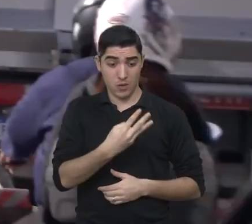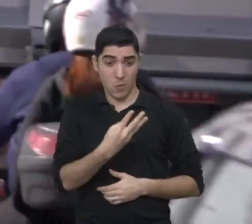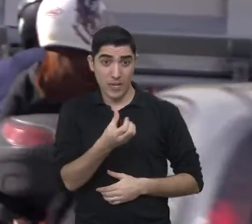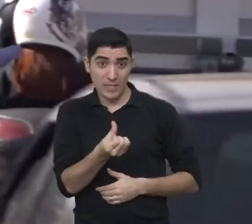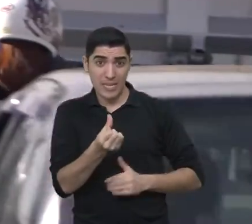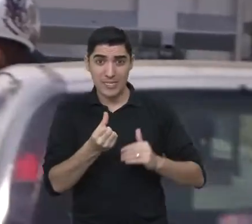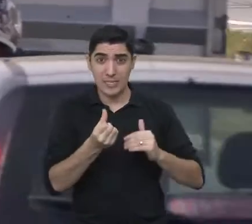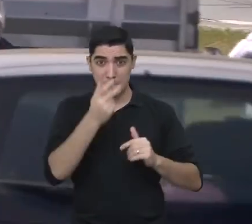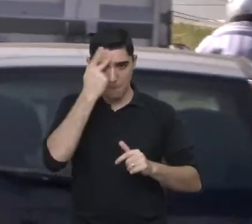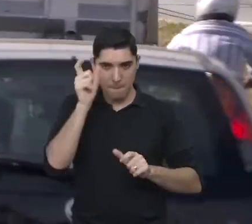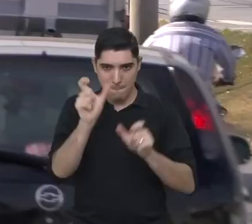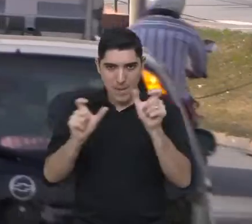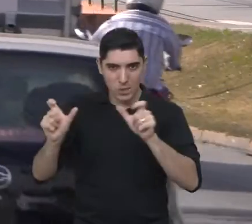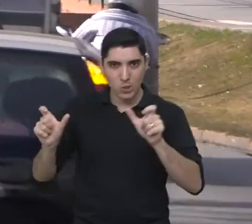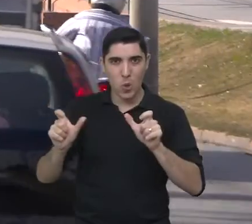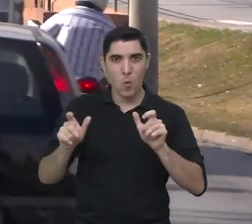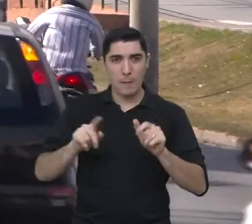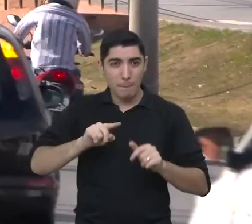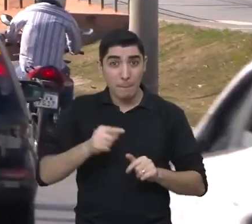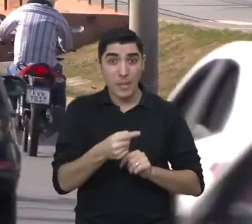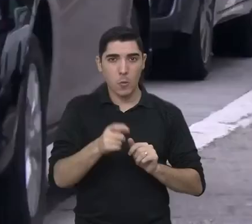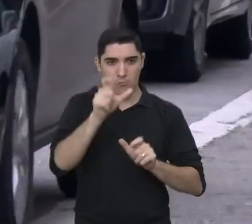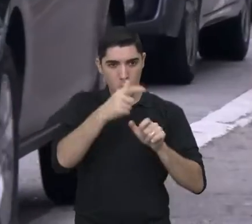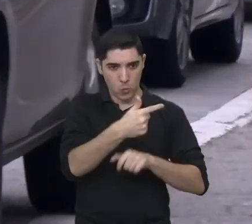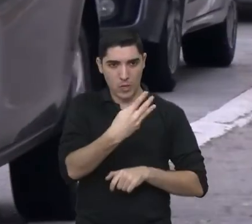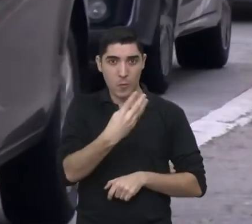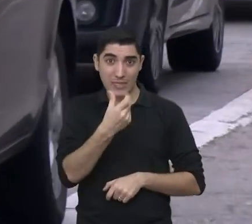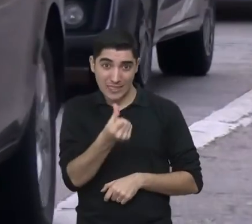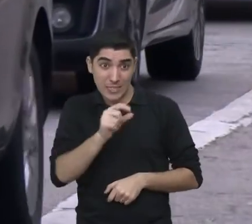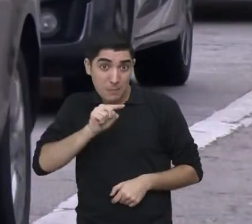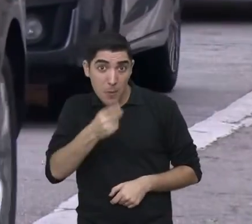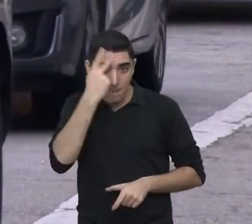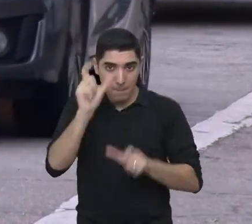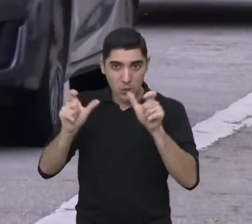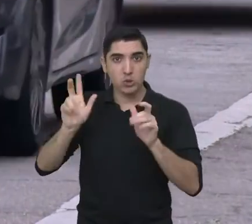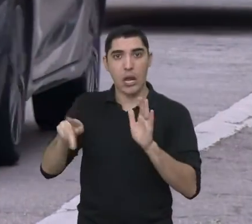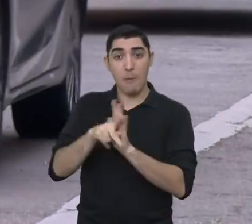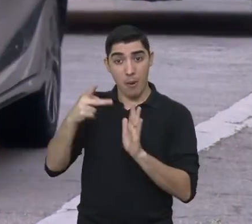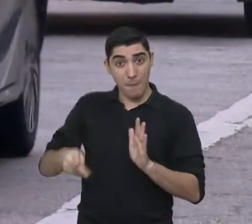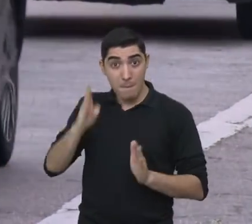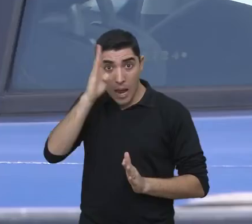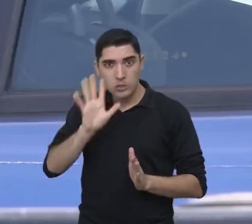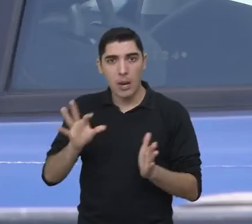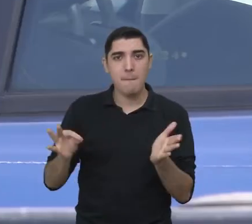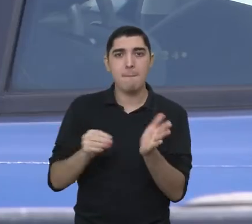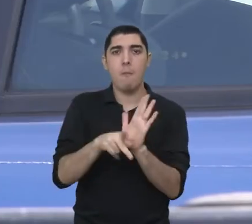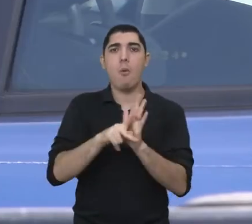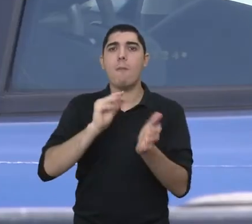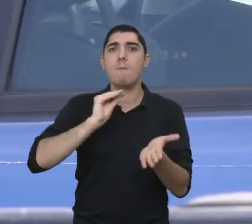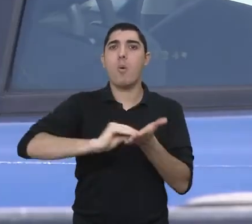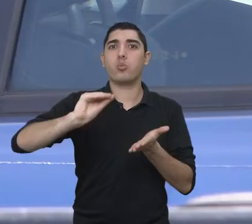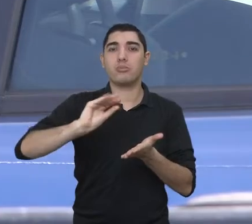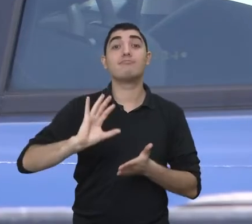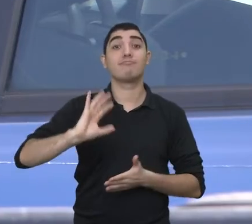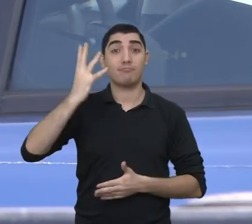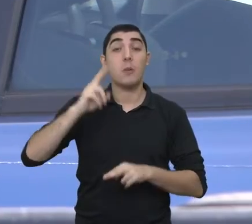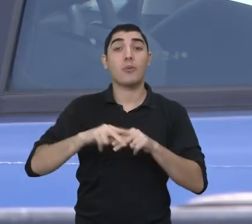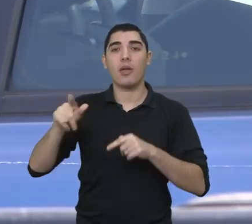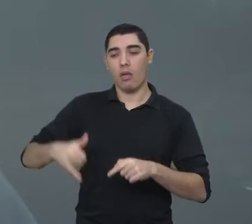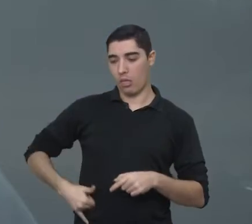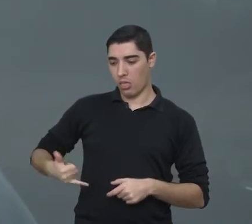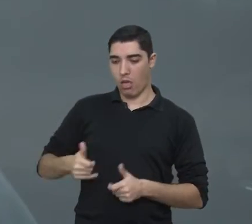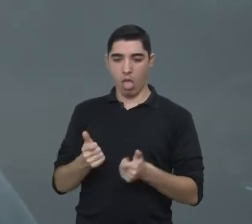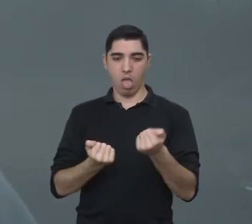de 246 mil motoristas foram multados em 2021 aqui no Brasil por usar o celular no